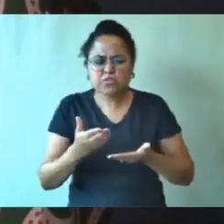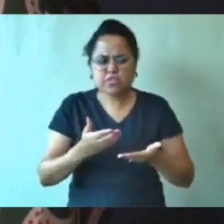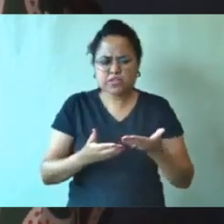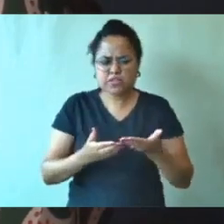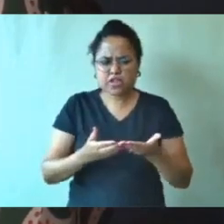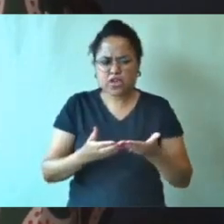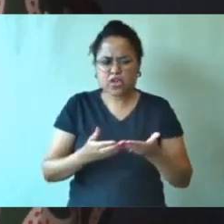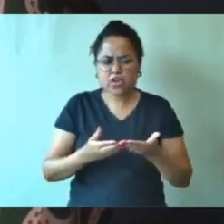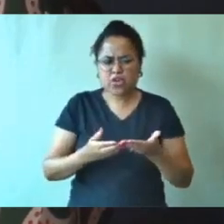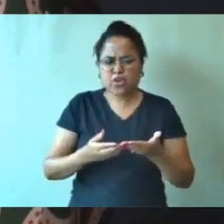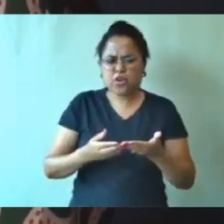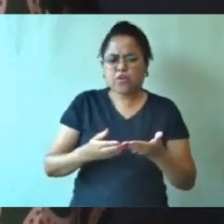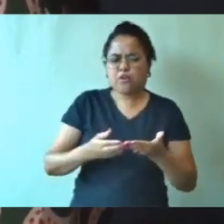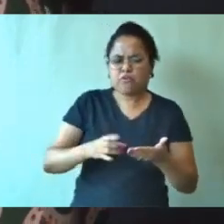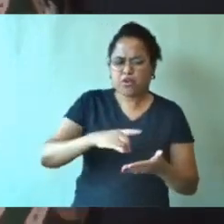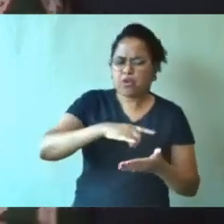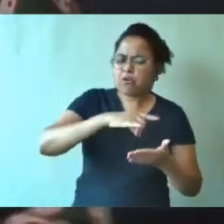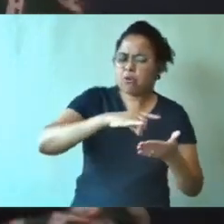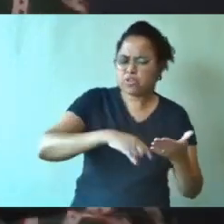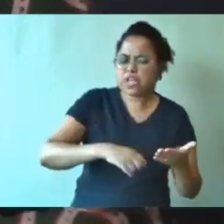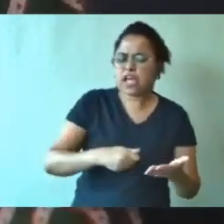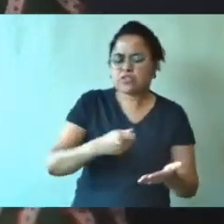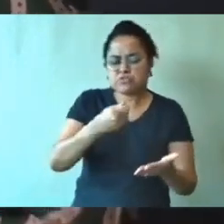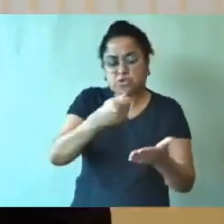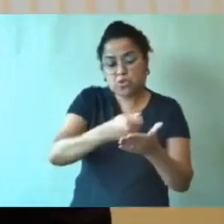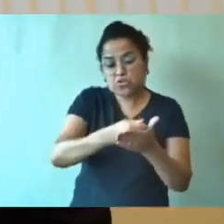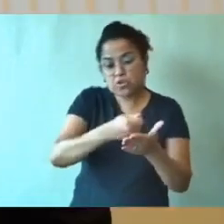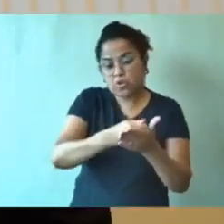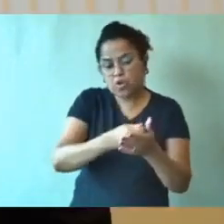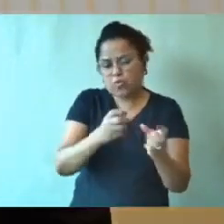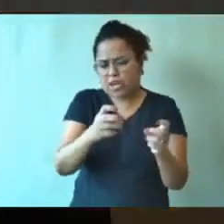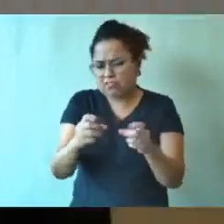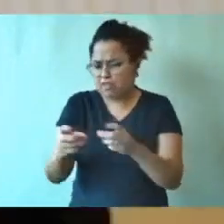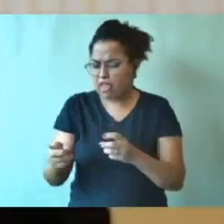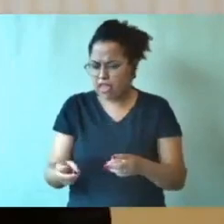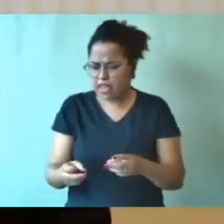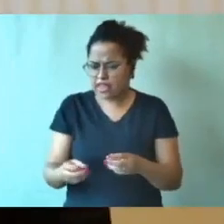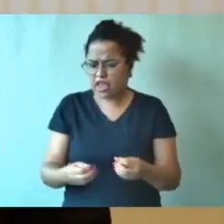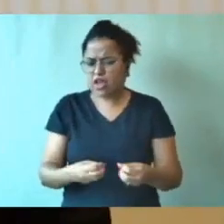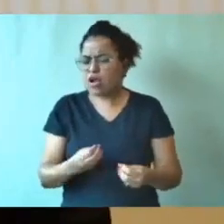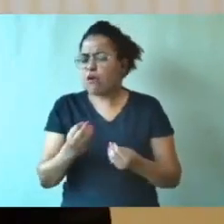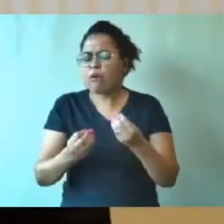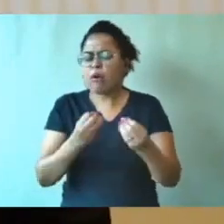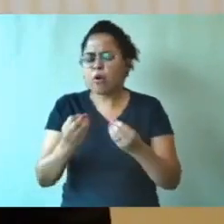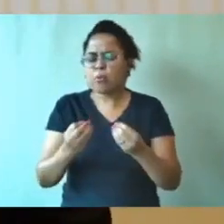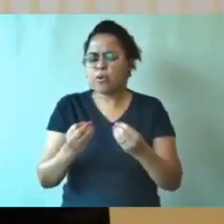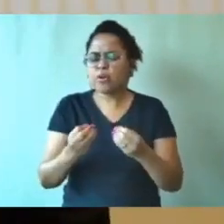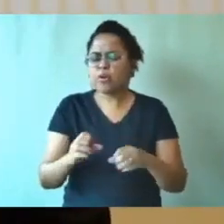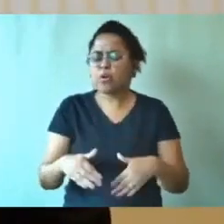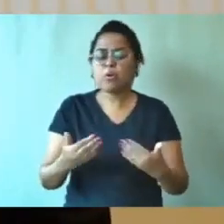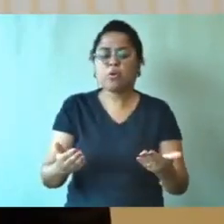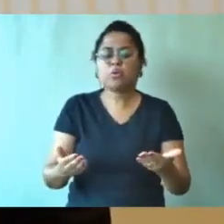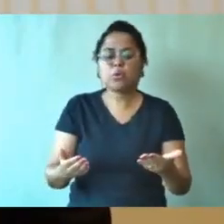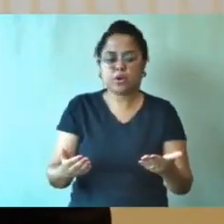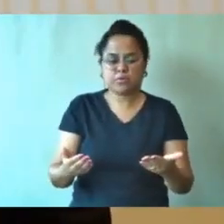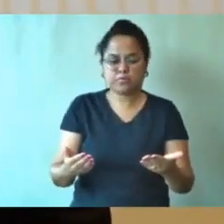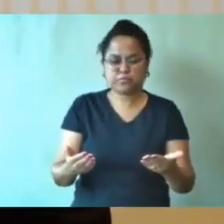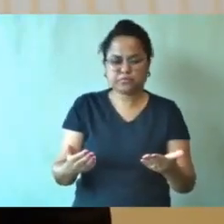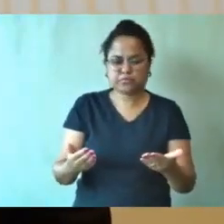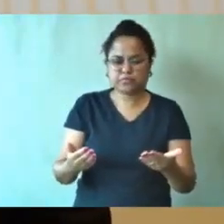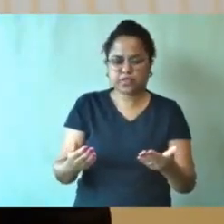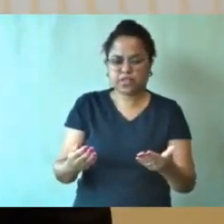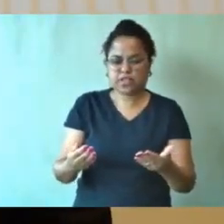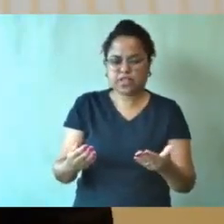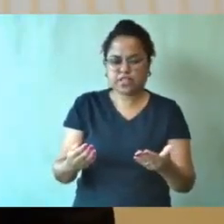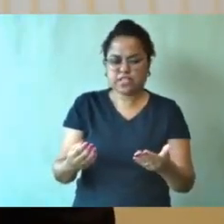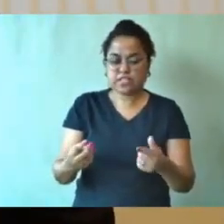foi permuta. O senhor poderia nos Qual das explicar, por negociações? gentileza? Qual das negociações? É, primeiro com a Torres, são duas Sim, separadas, da tá? Não